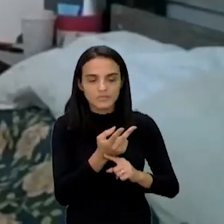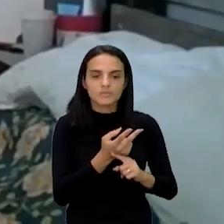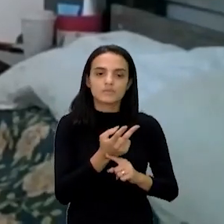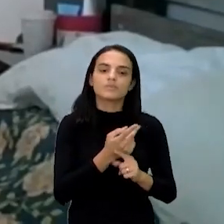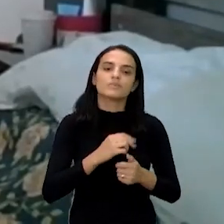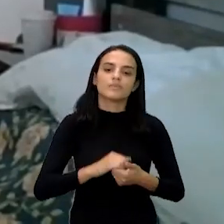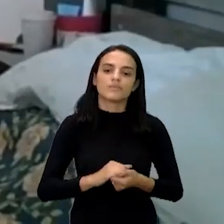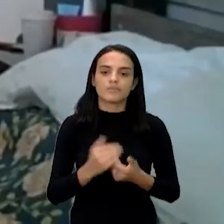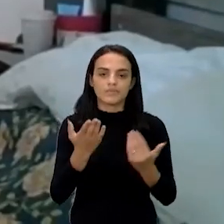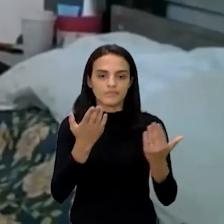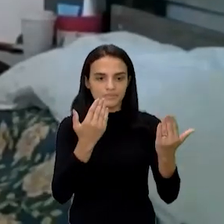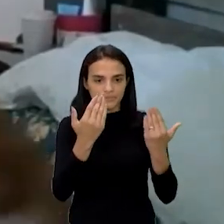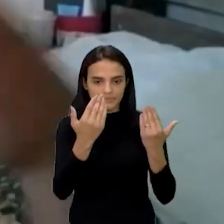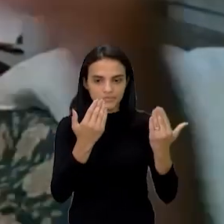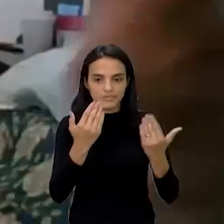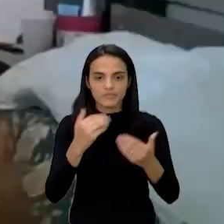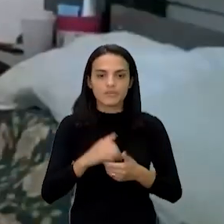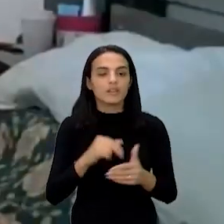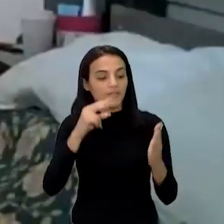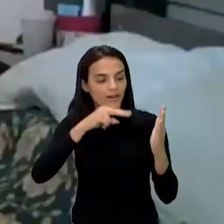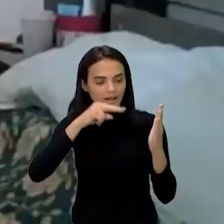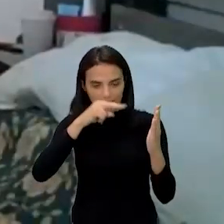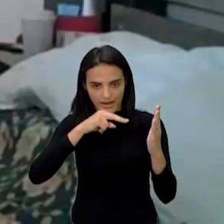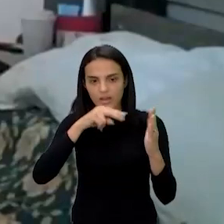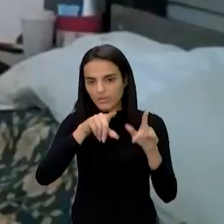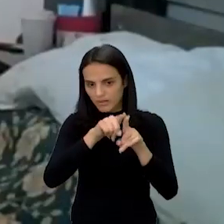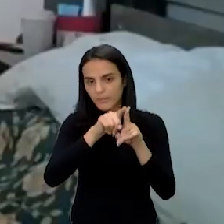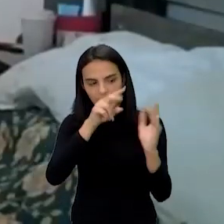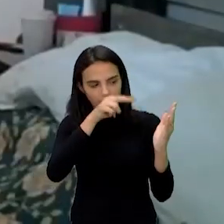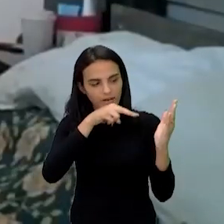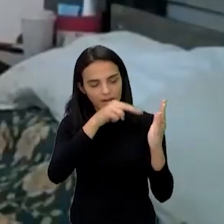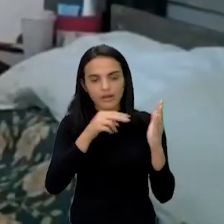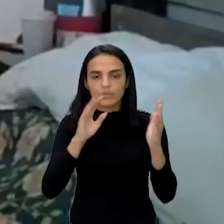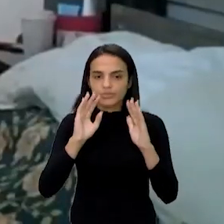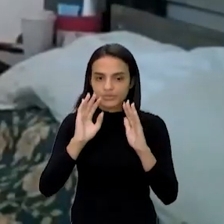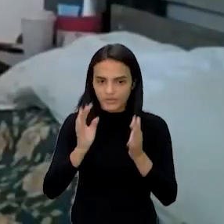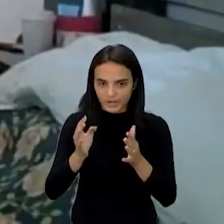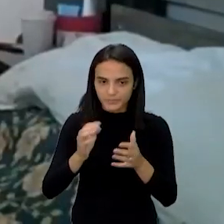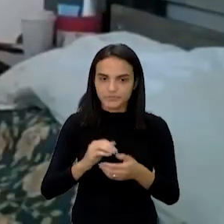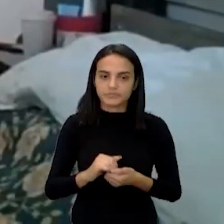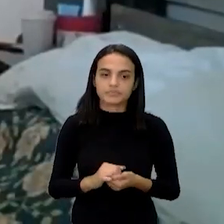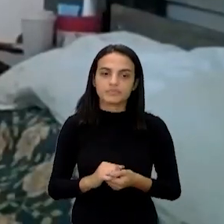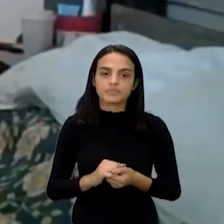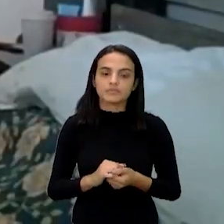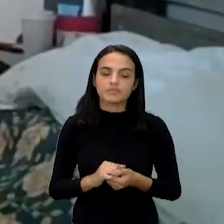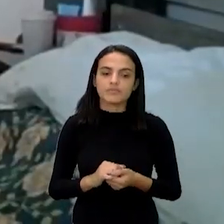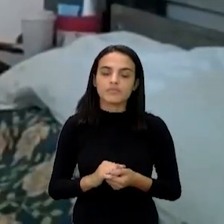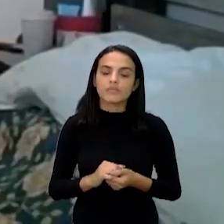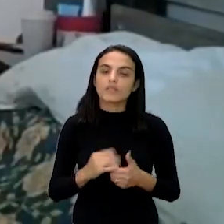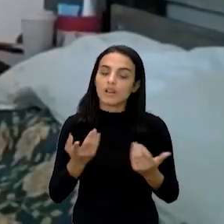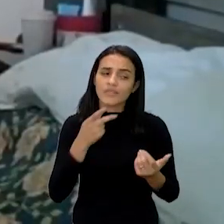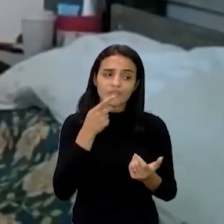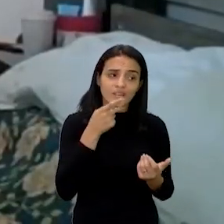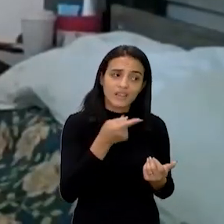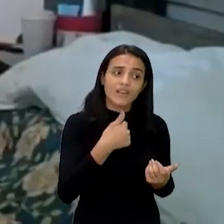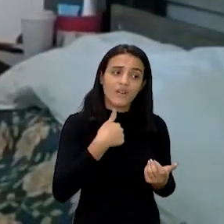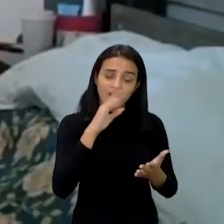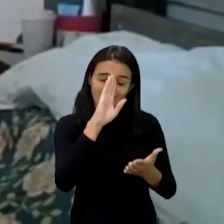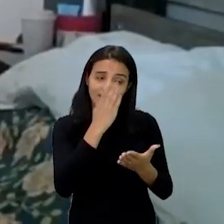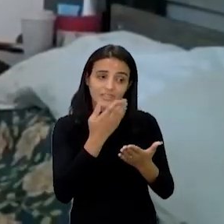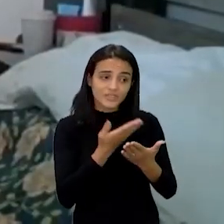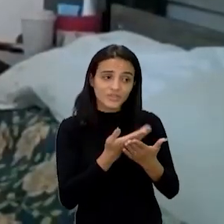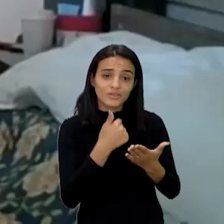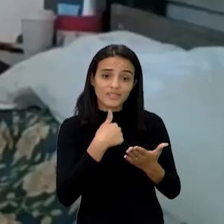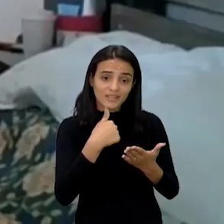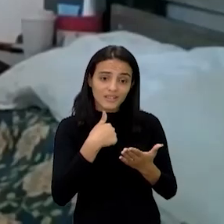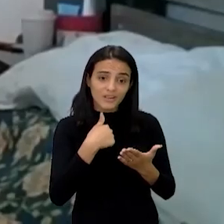falei, eu já estava lendo algumas coisas sobre superdotação, sobre os Três Anéis, e aí eu falei para ela, eu acredito